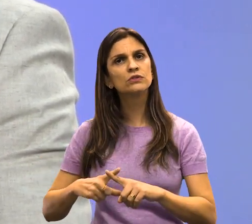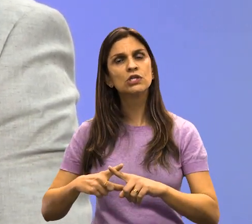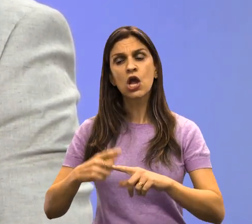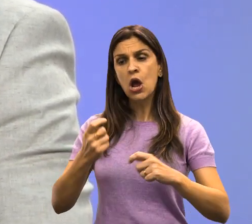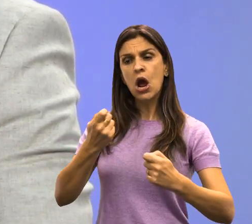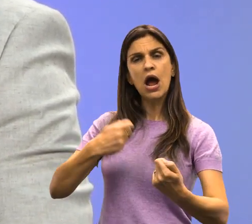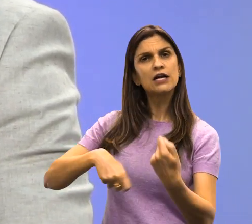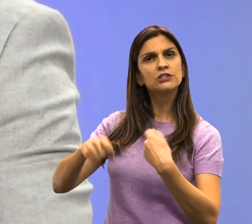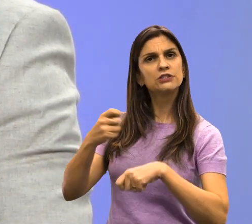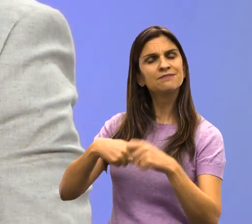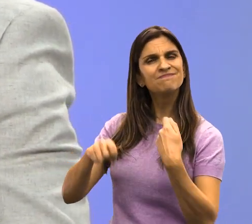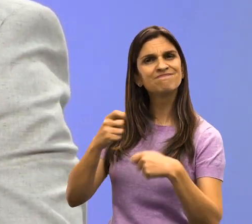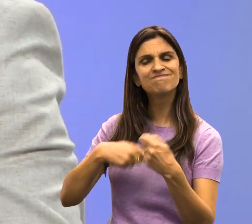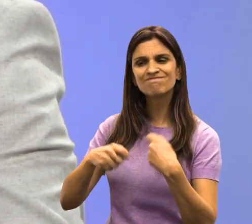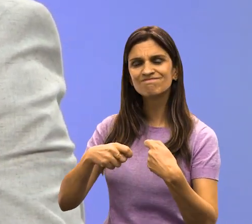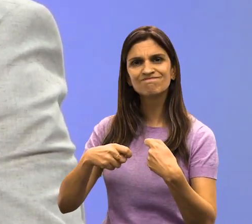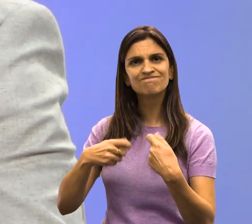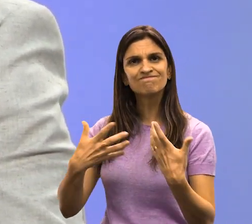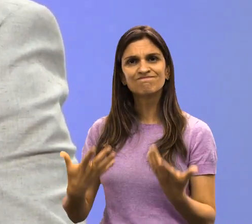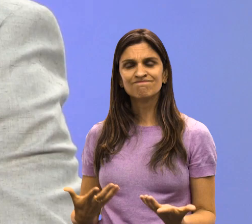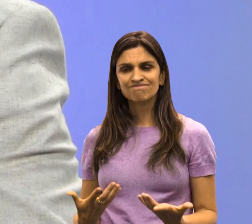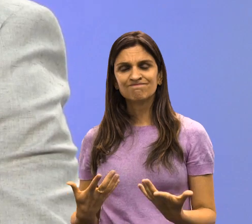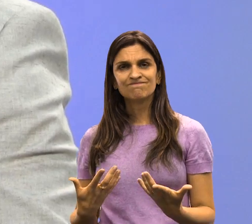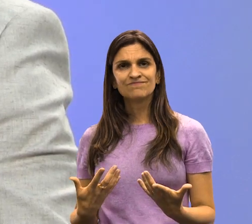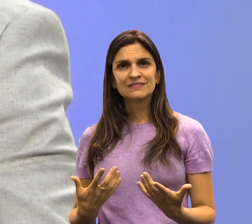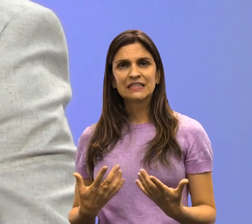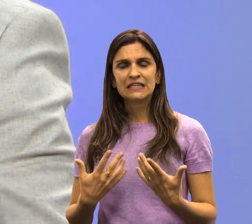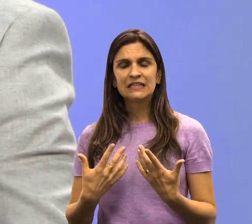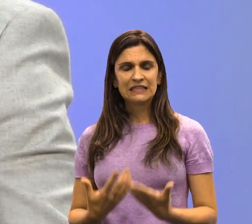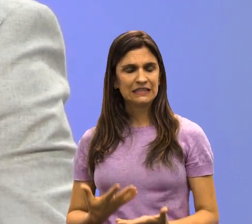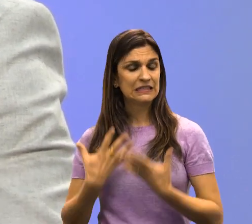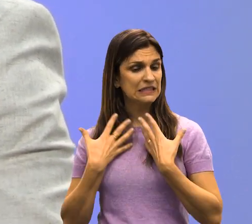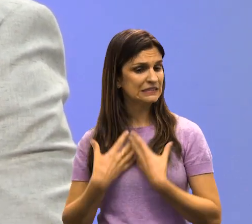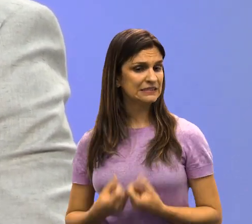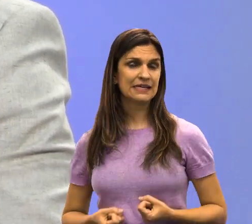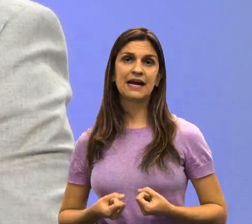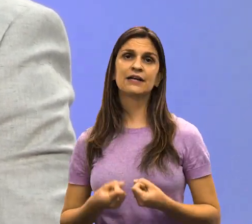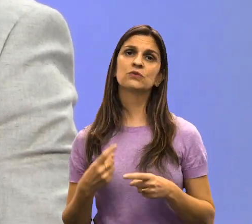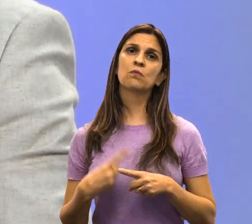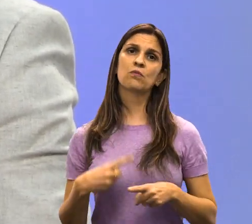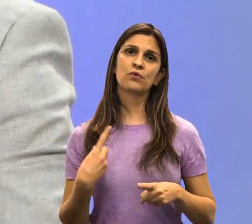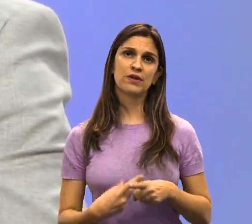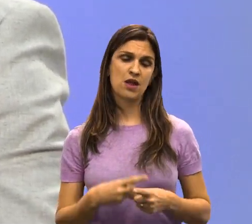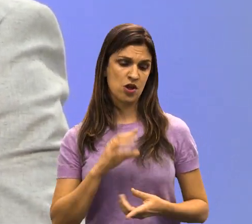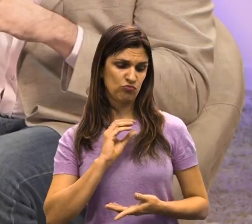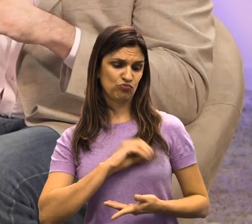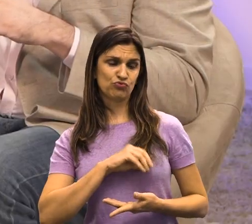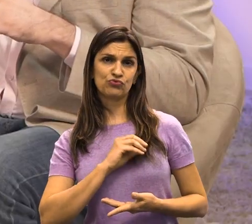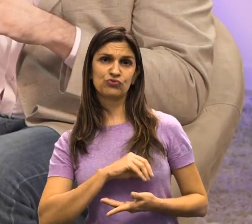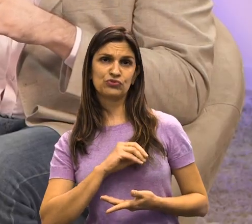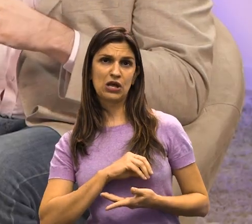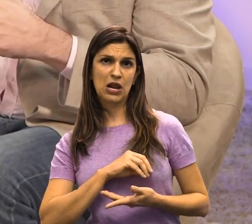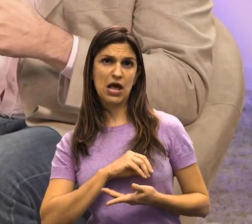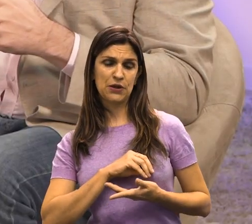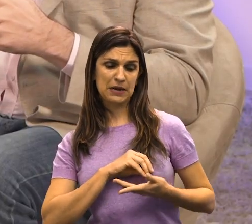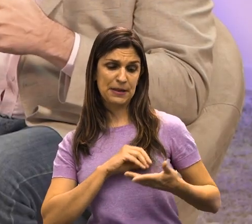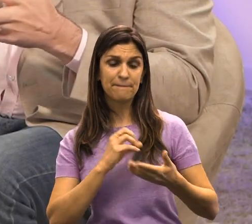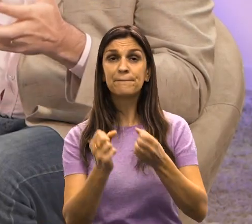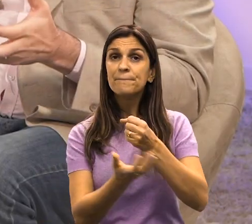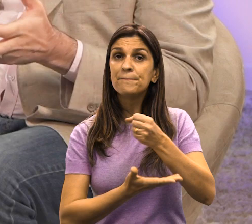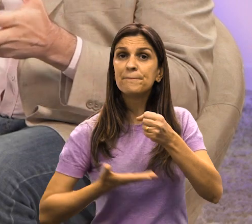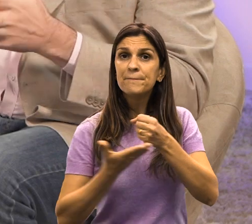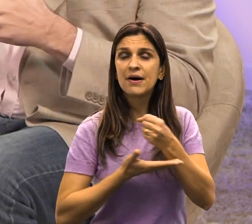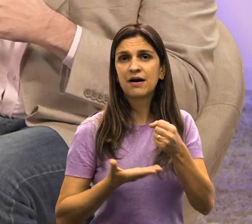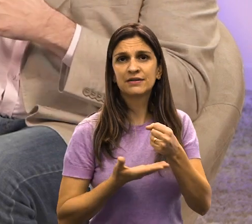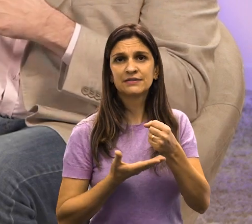os administrativos desanimados, porque o salário, para chegar a um salário mínimo, tem que entrar um monte de penduricário. Isso